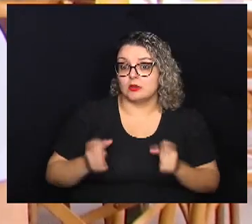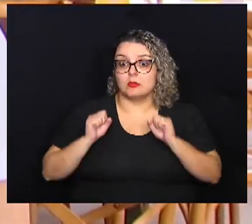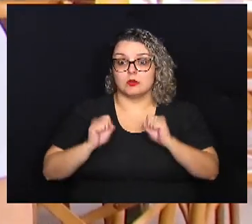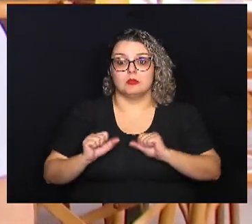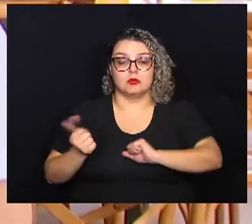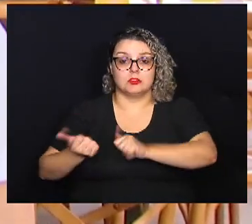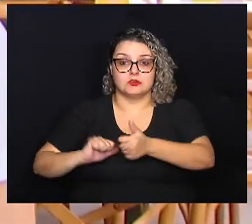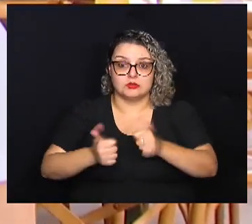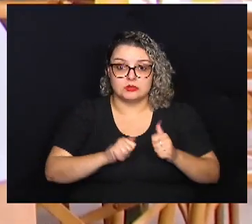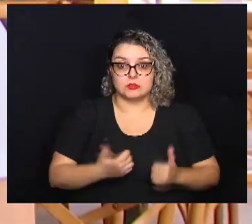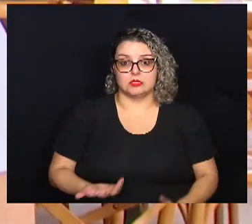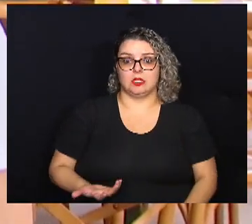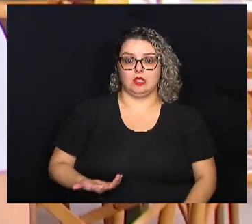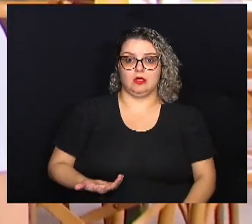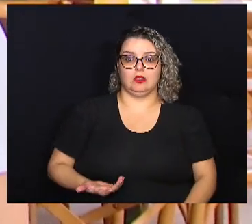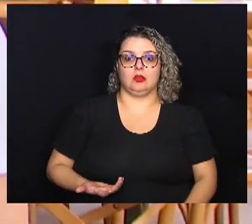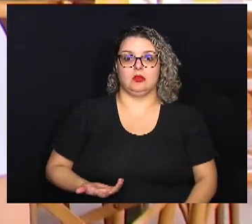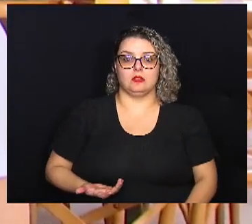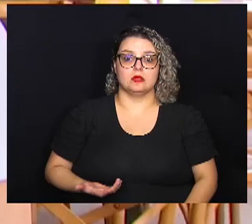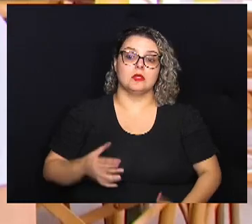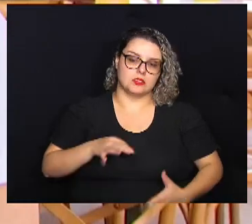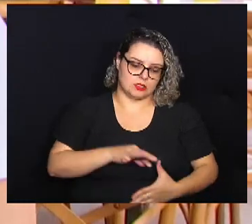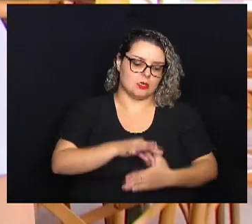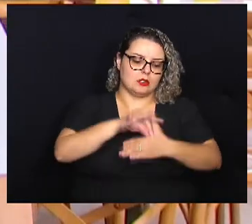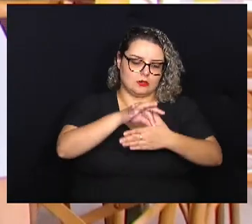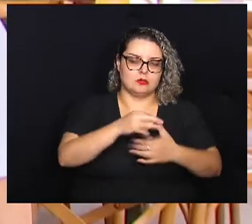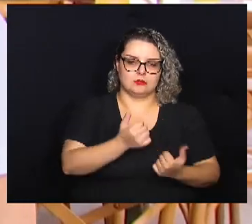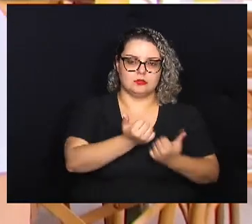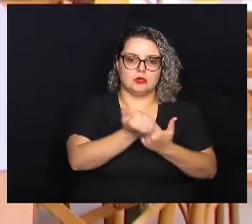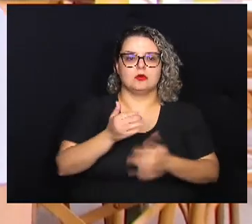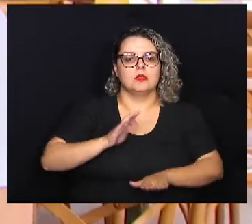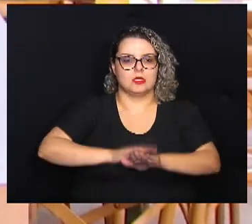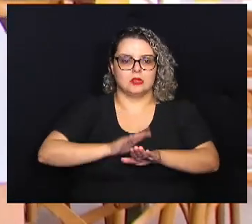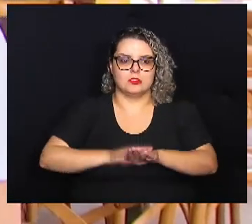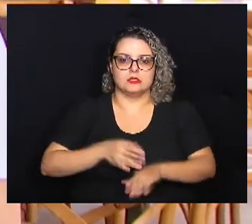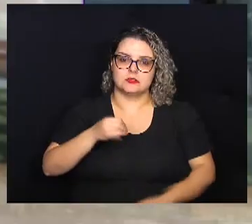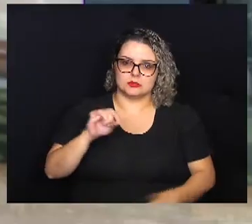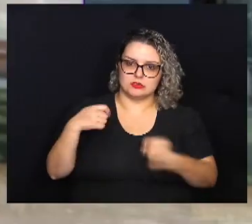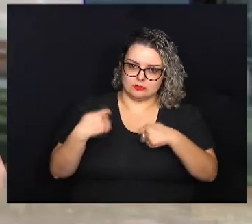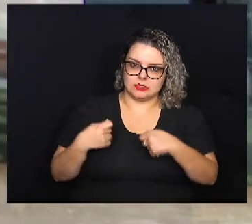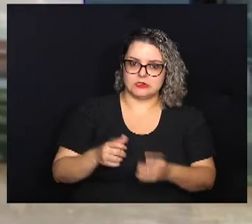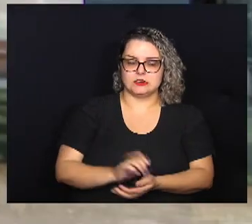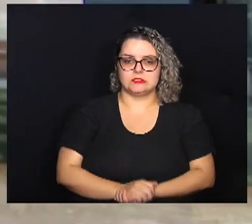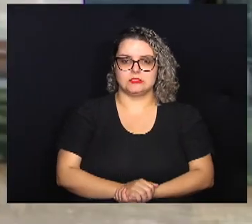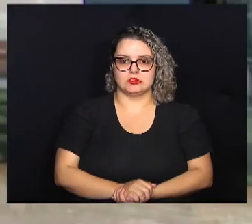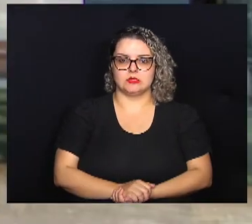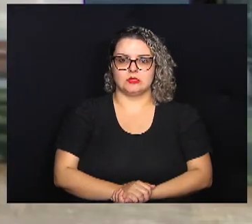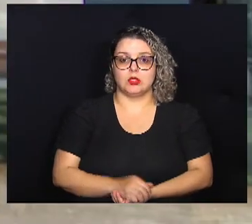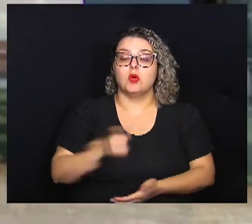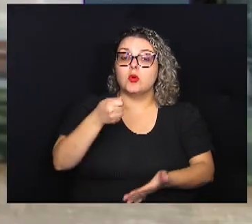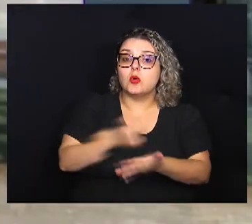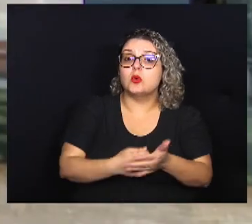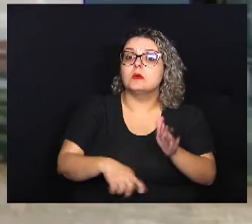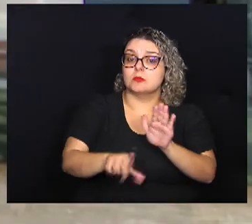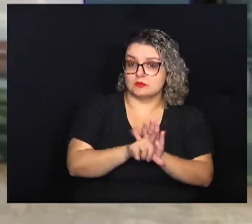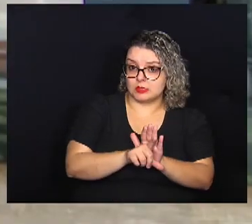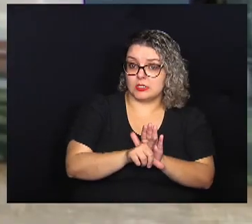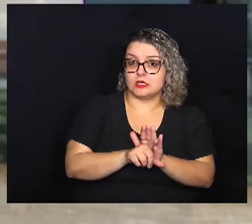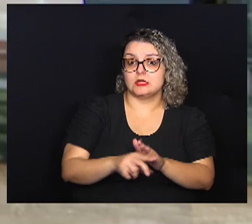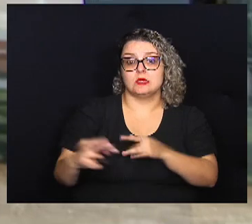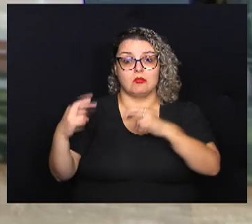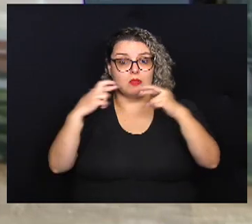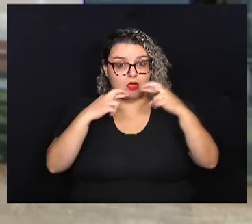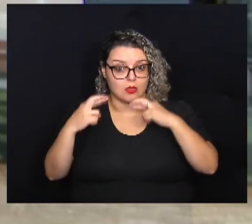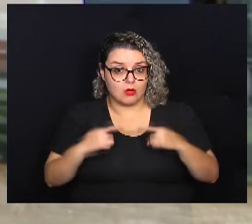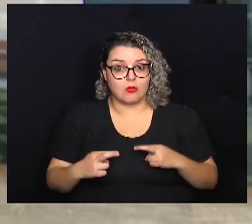avaliar a situação e reportar um cargo de liderança que vai tomar as medidas necessárias, caso seja necessário. O cumprimento da legislação será